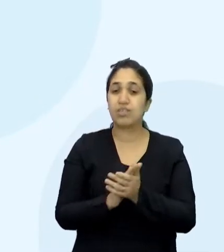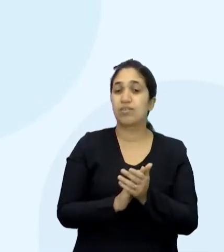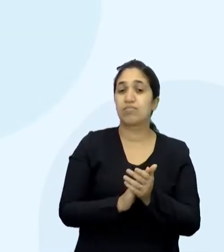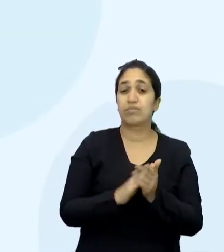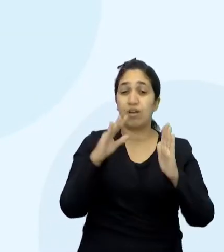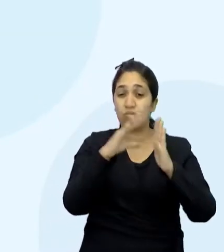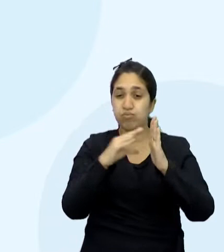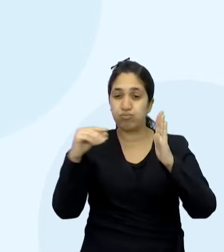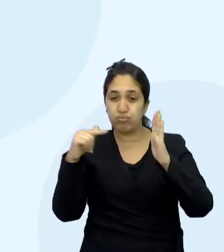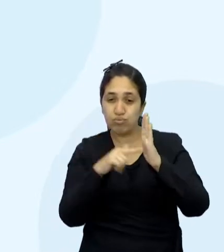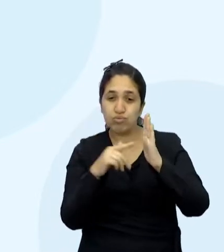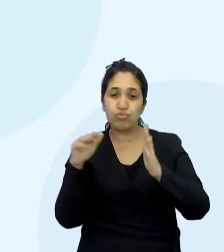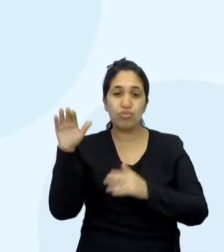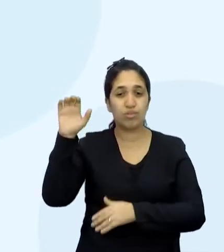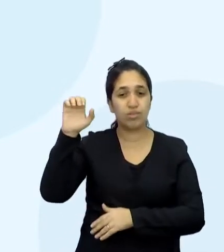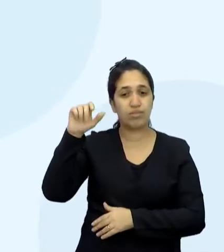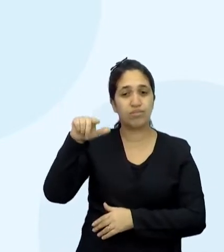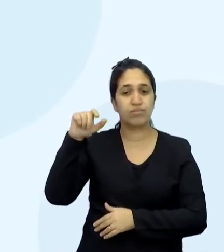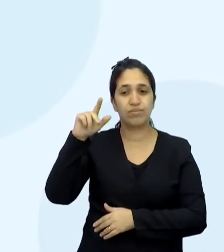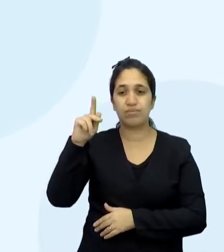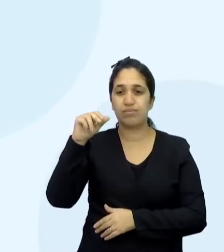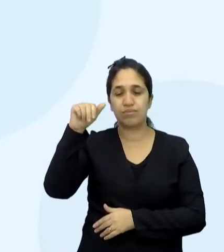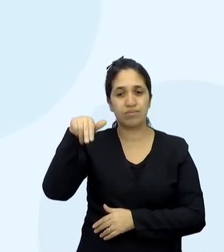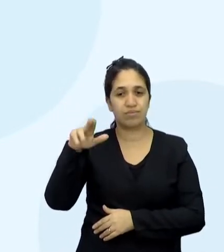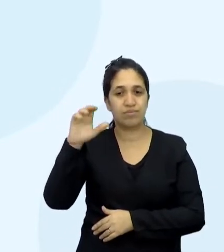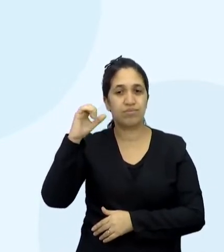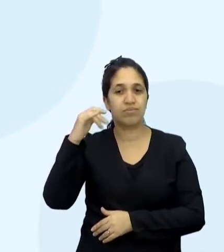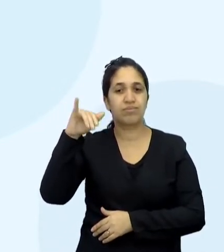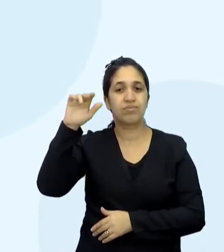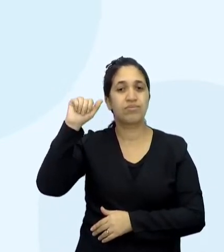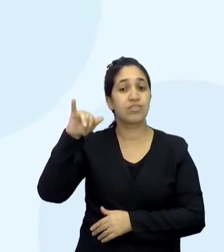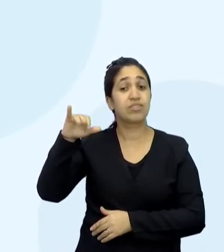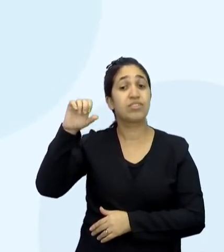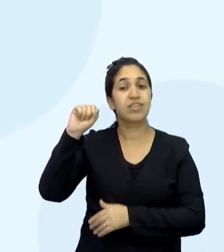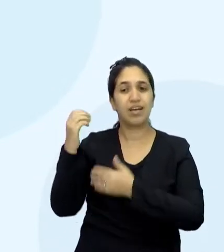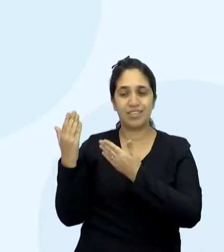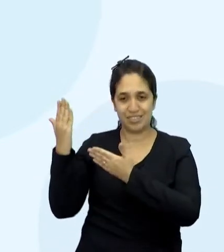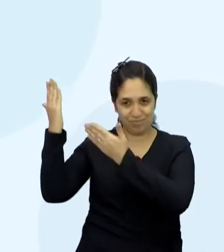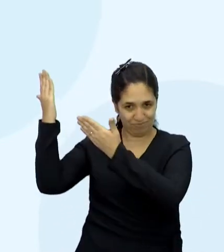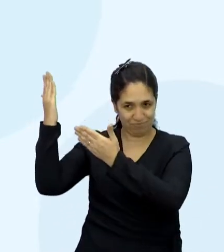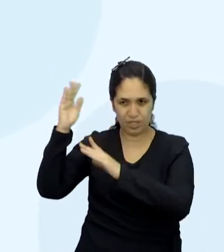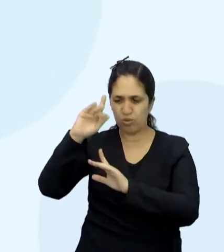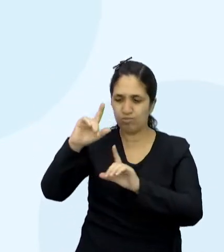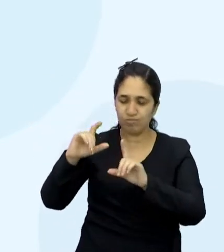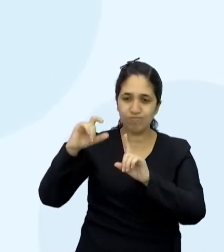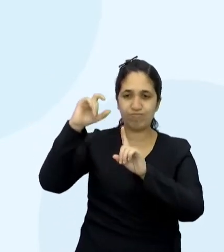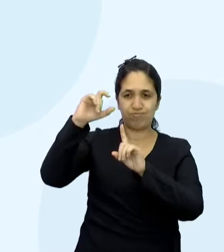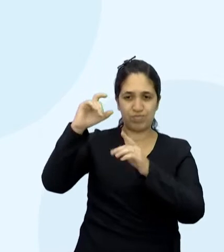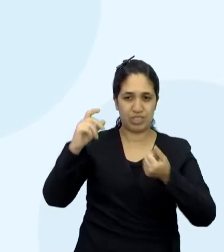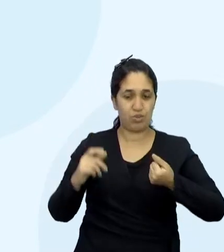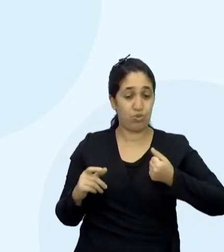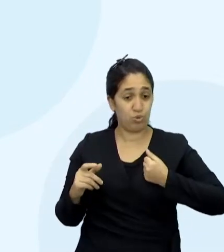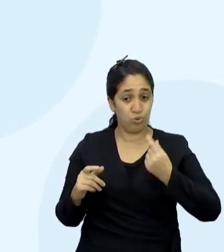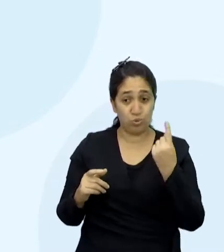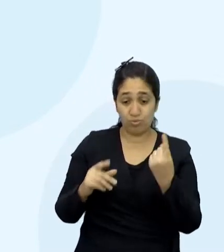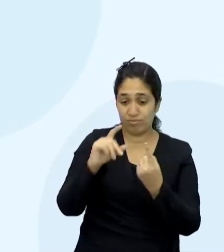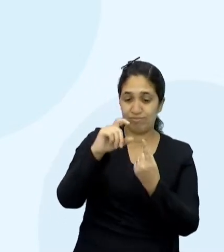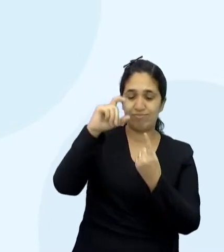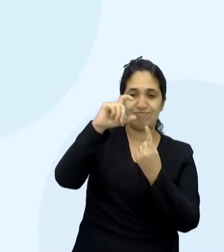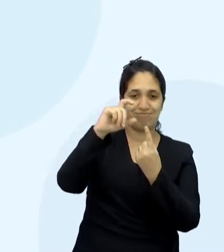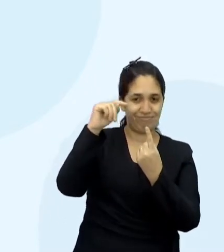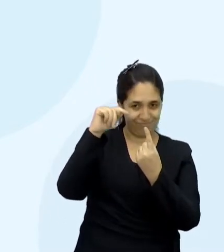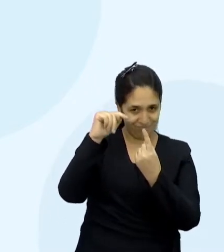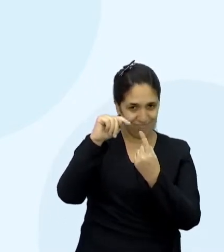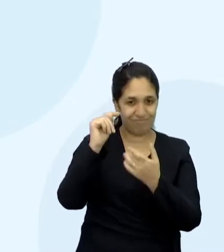exponenciais. Vocês se lembram das funções exponenciais? Exponencial lembra expoente, né? Então, estas